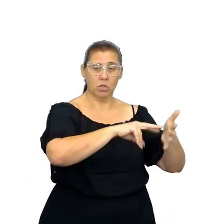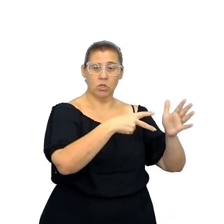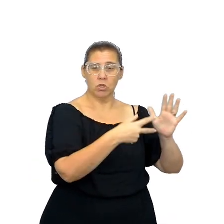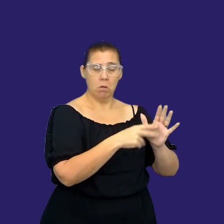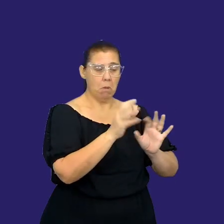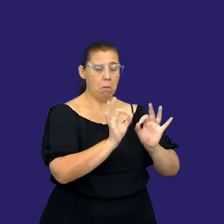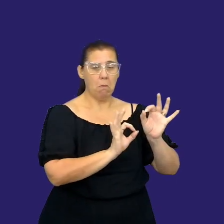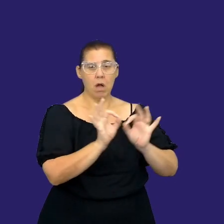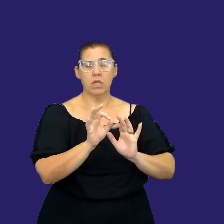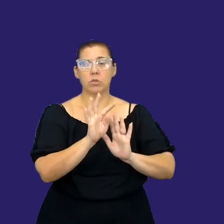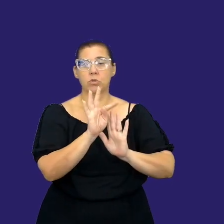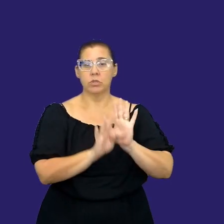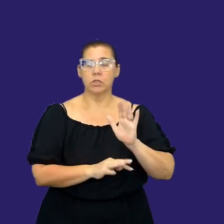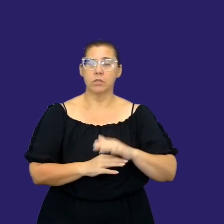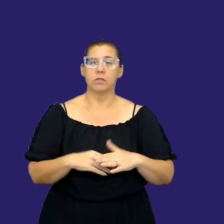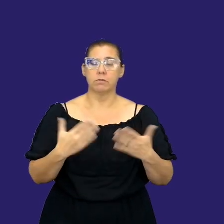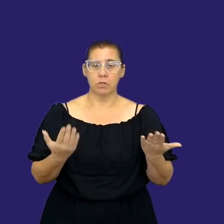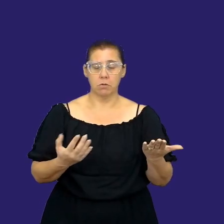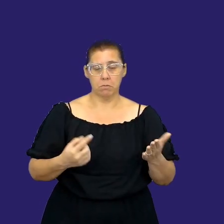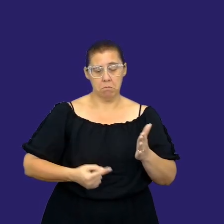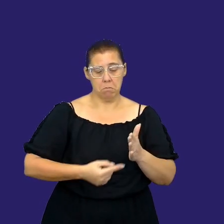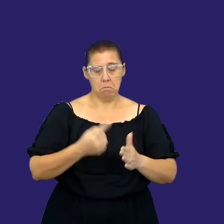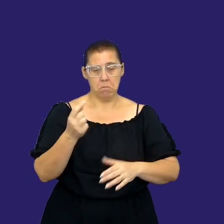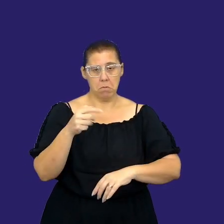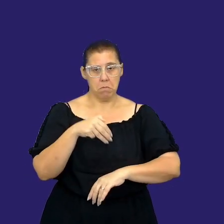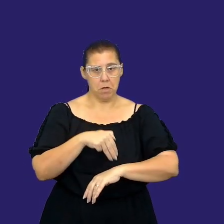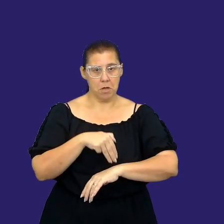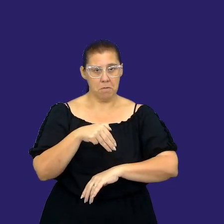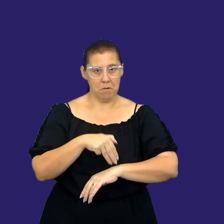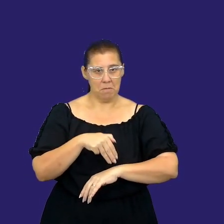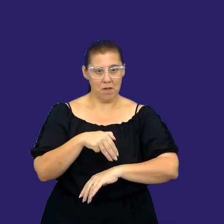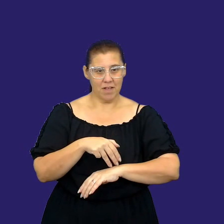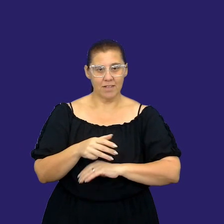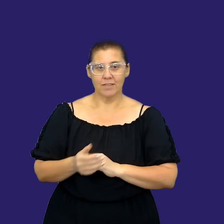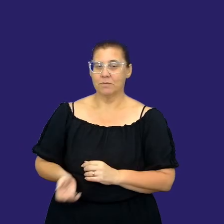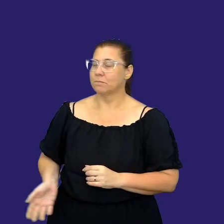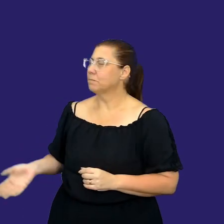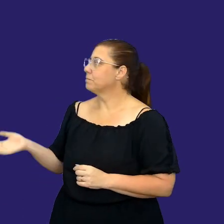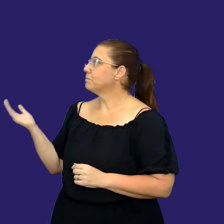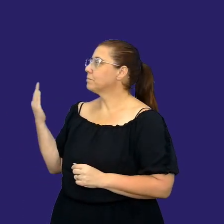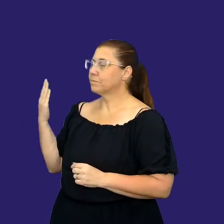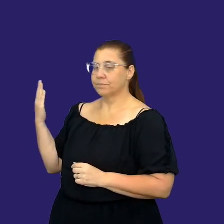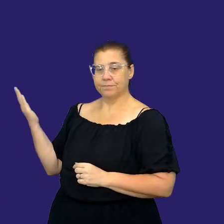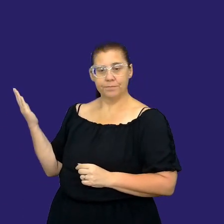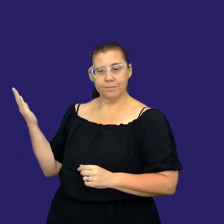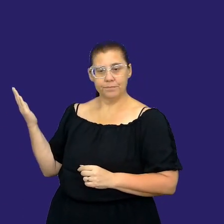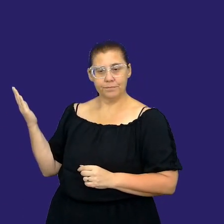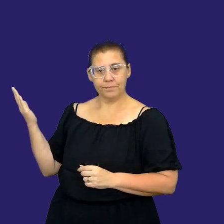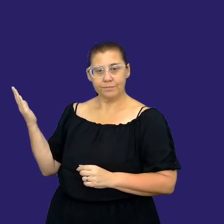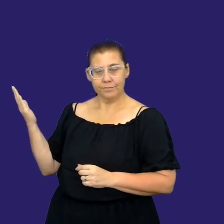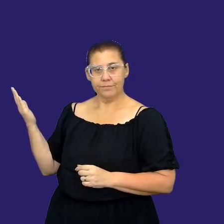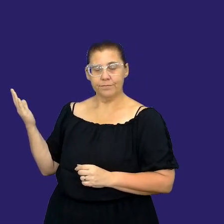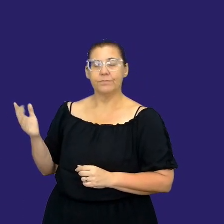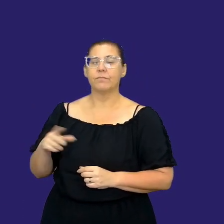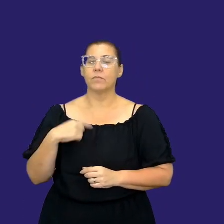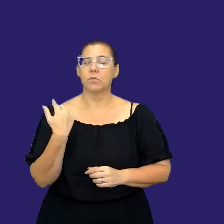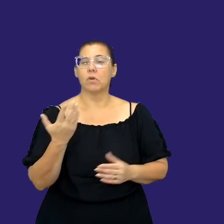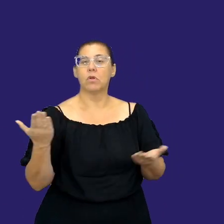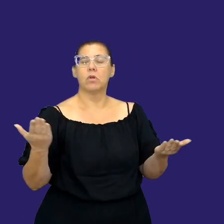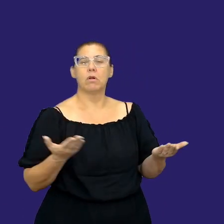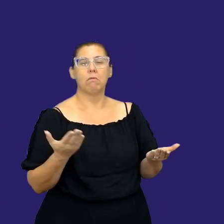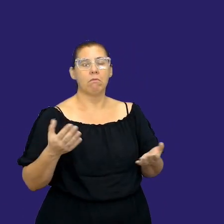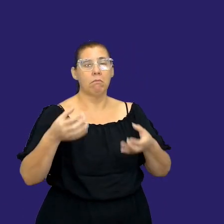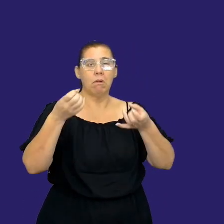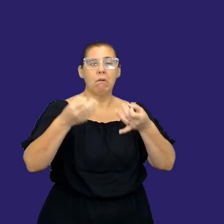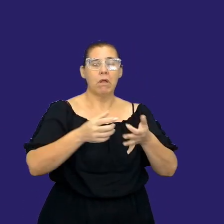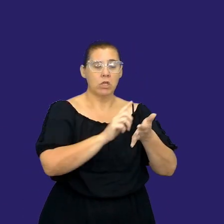textual. Então, nós temos aí um longo caminho, né, a percorrer, e nesse primeiro momento, nós estamos aqui abordando